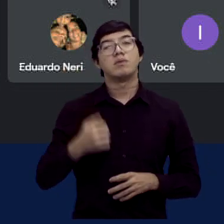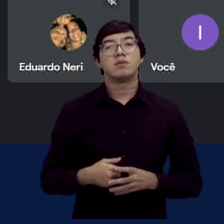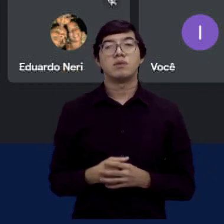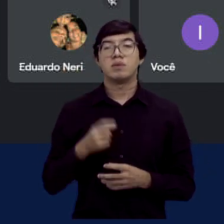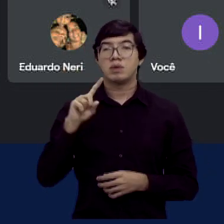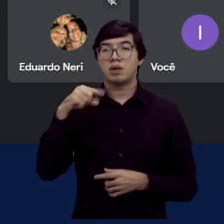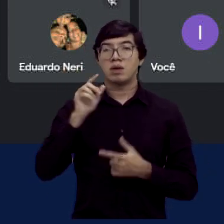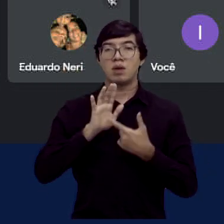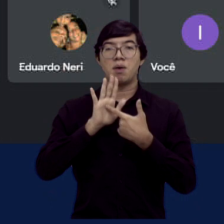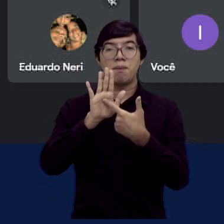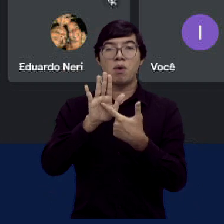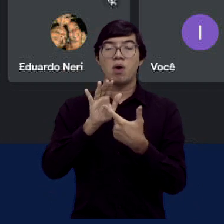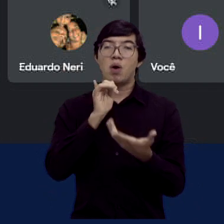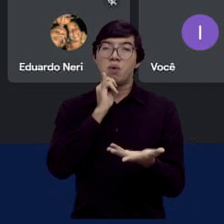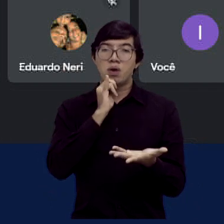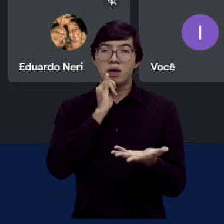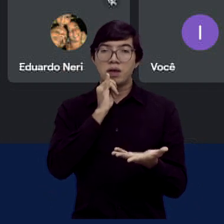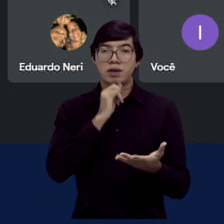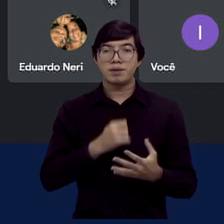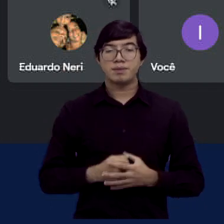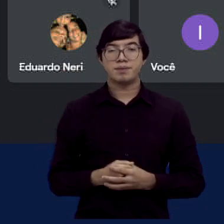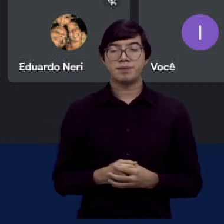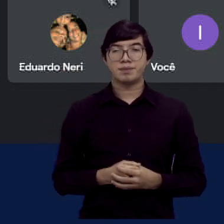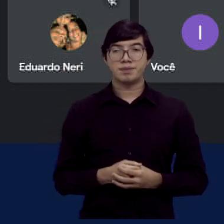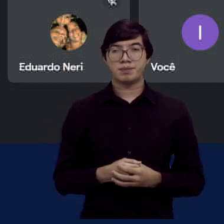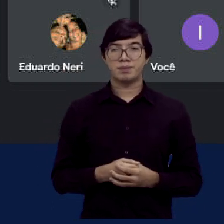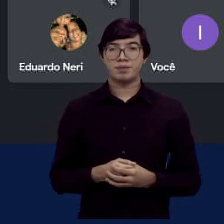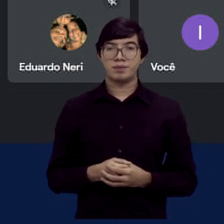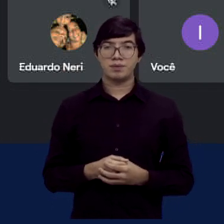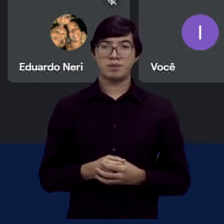nesses slides, senão trago um para cá.